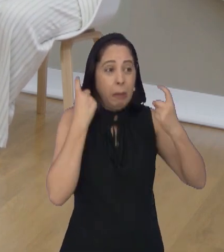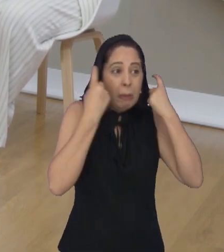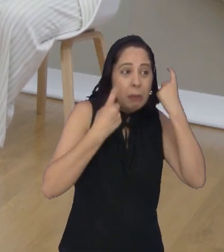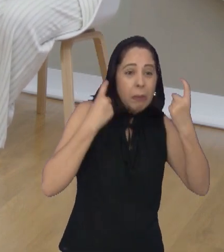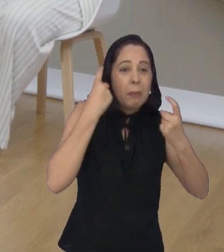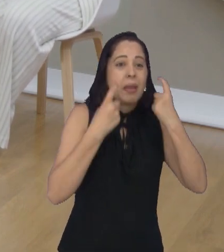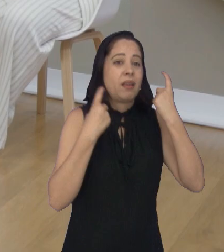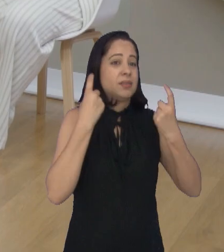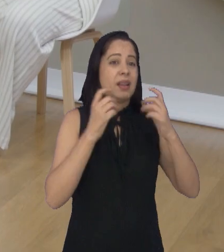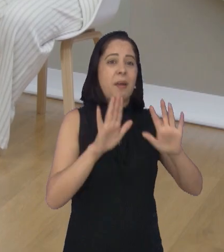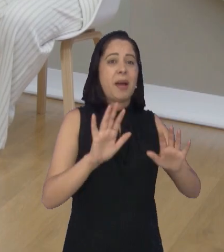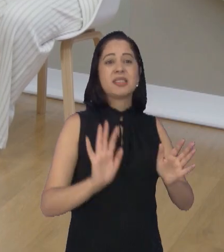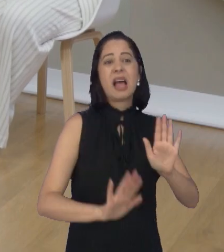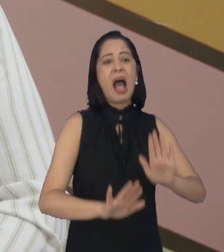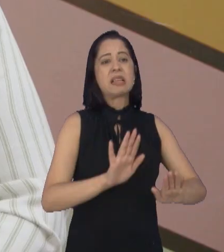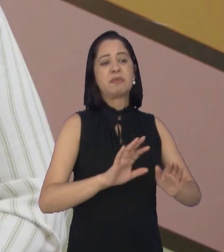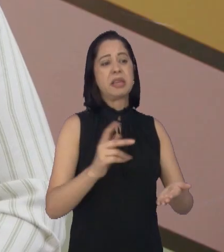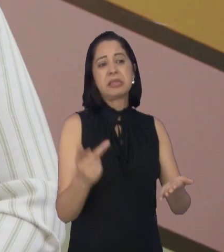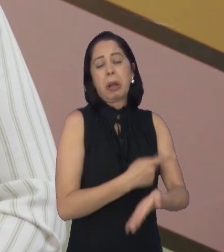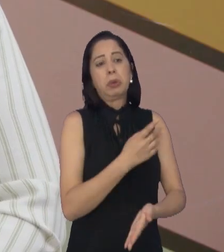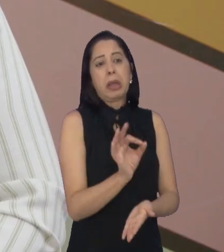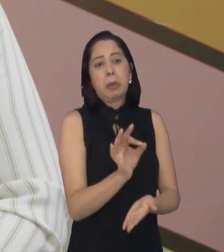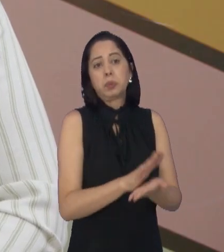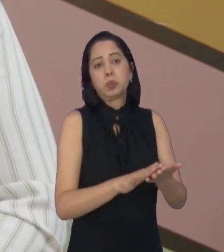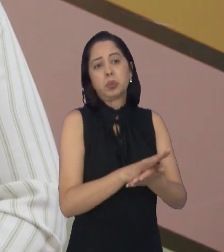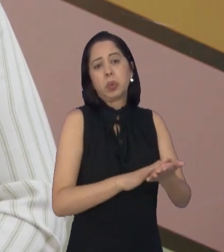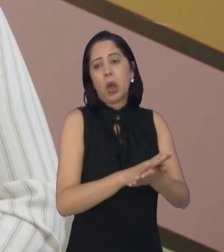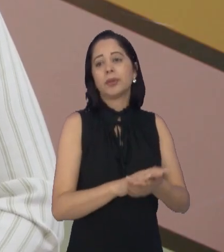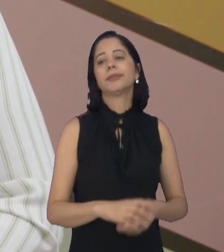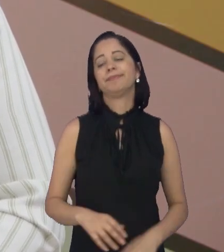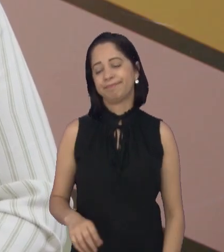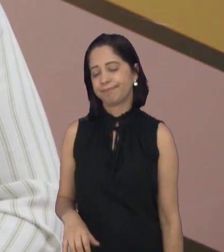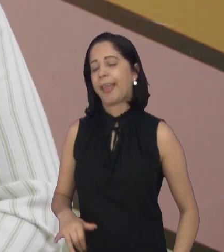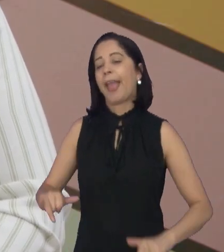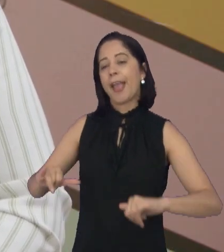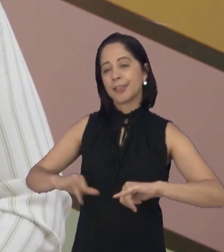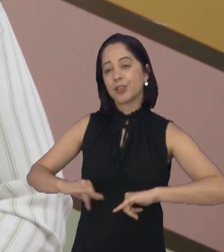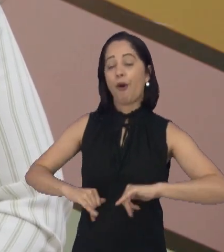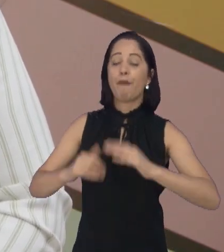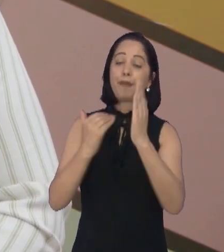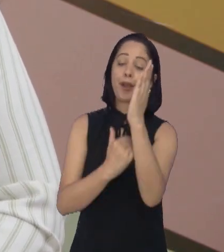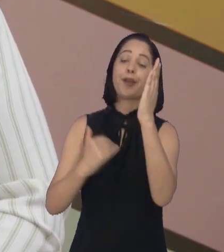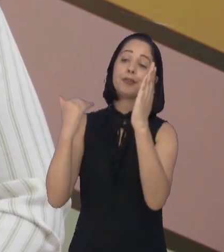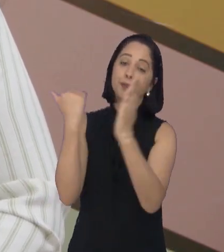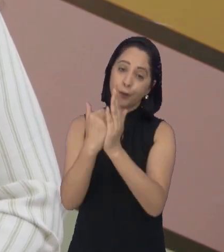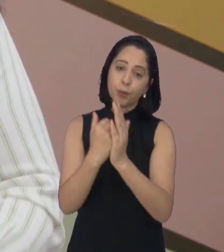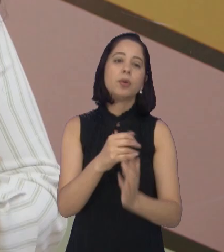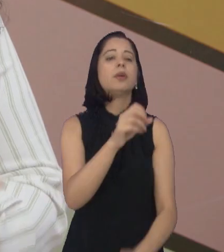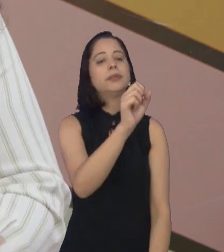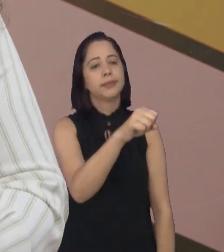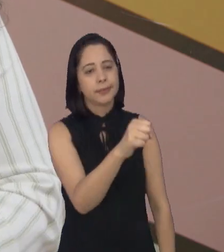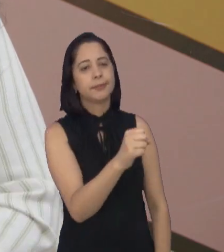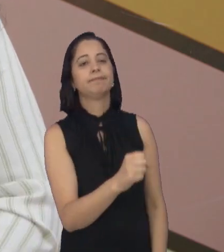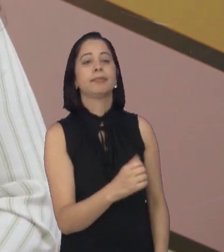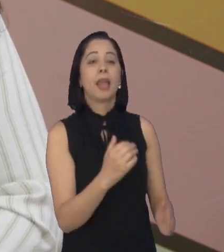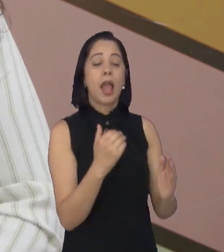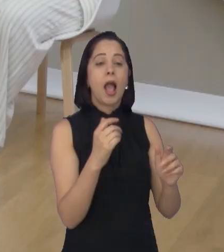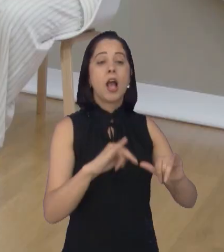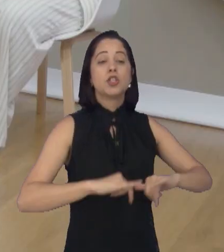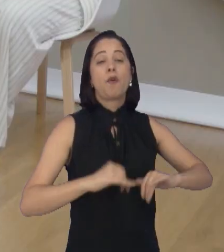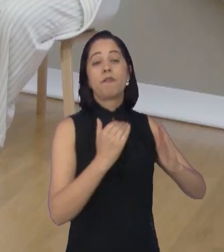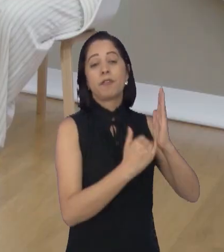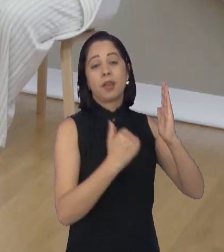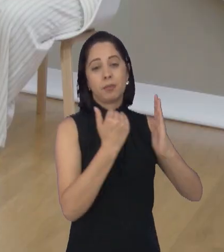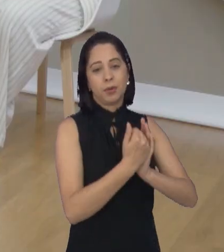vai acontecer. Exatamente, é sofrer no mínimo 2 vezes aí. Sofre 2 vezes, é verdade, sofre antecipado. Tá certo.